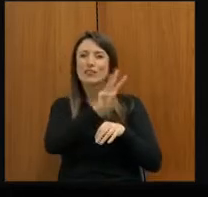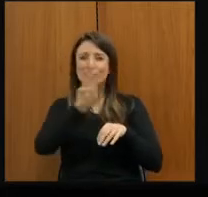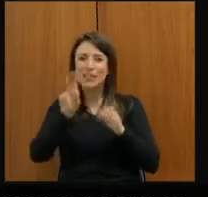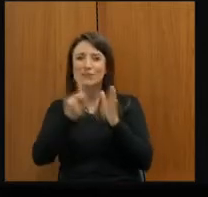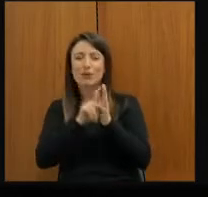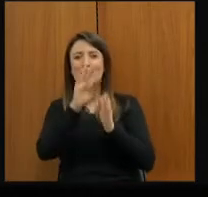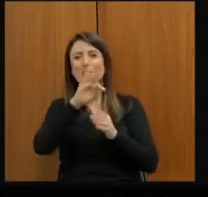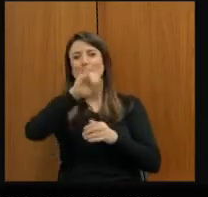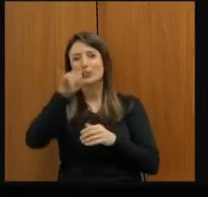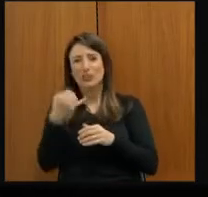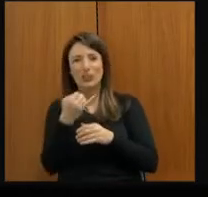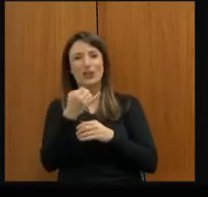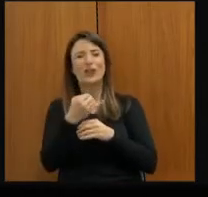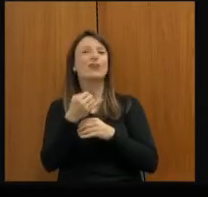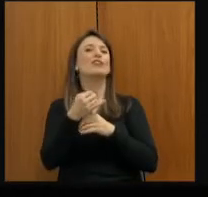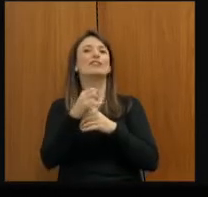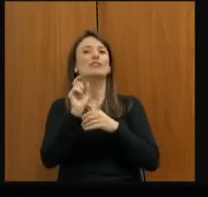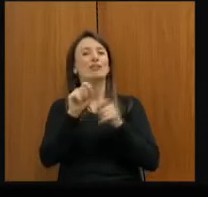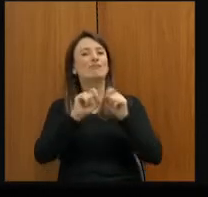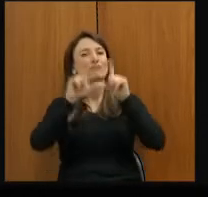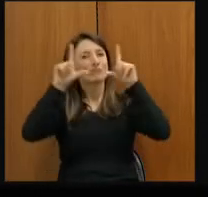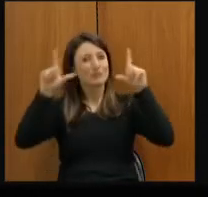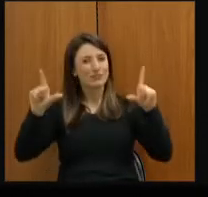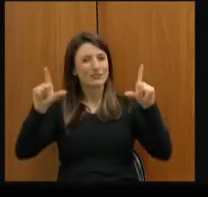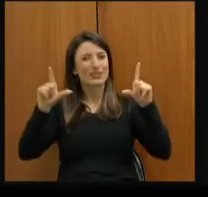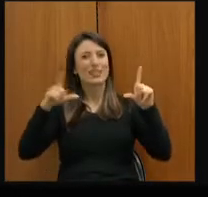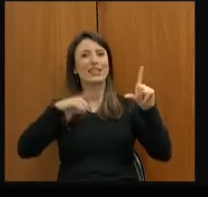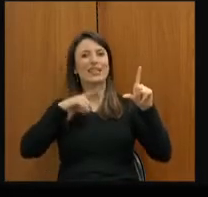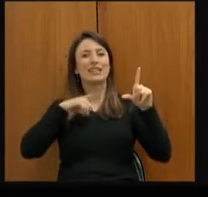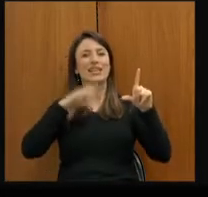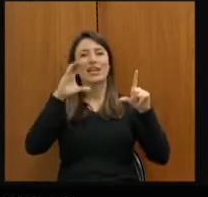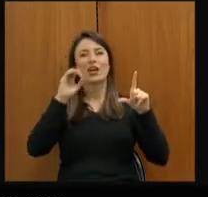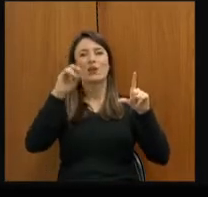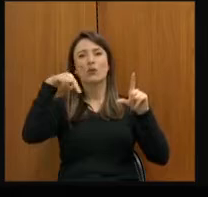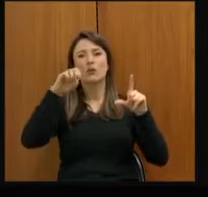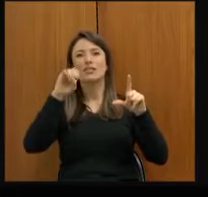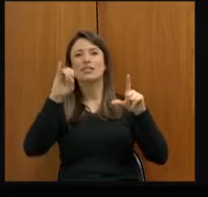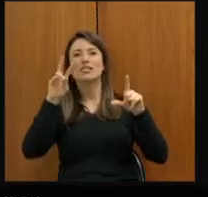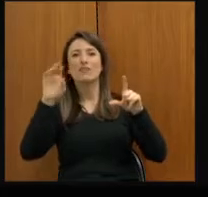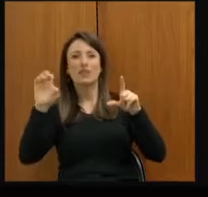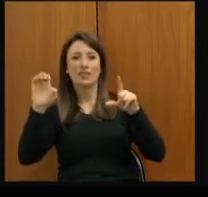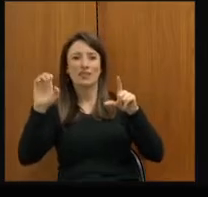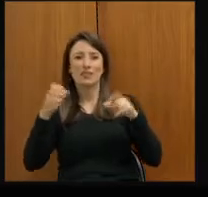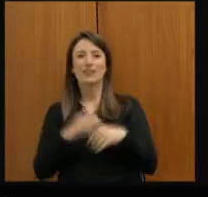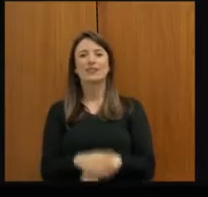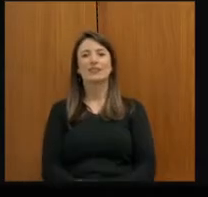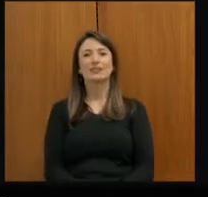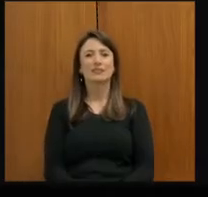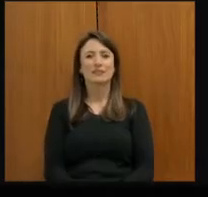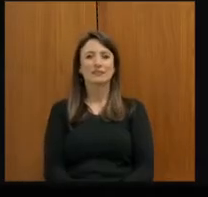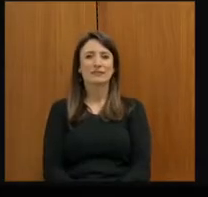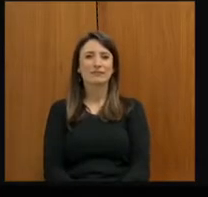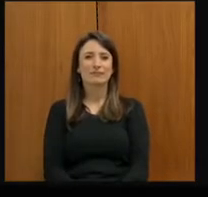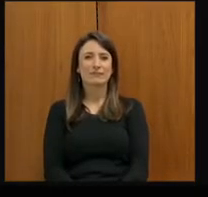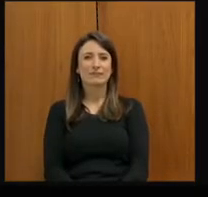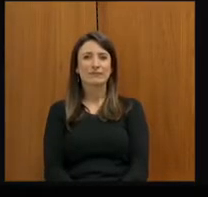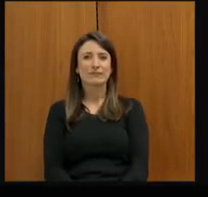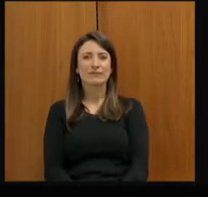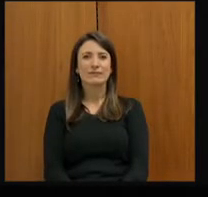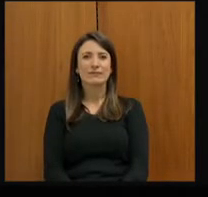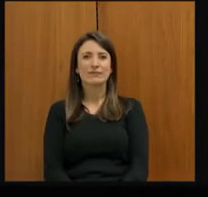na página da cons vi no site do Tribunal de Justiça na página da concivi pode passar por favor